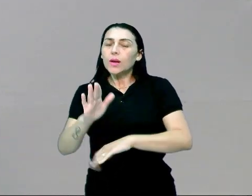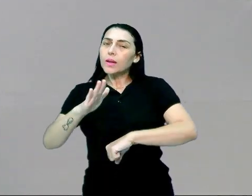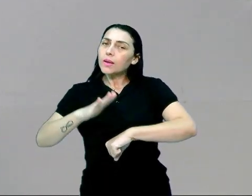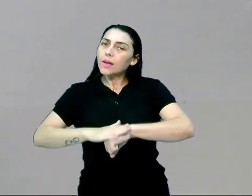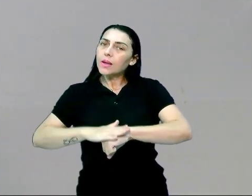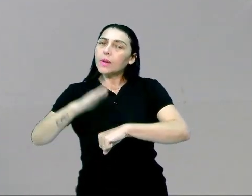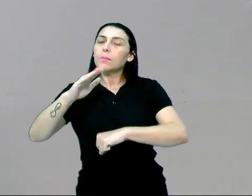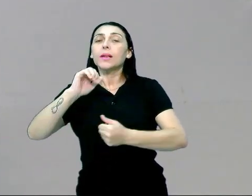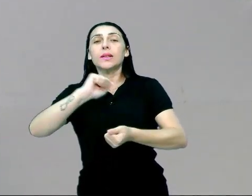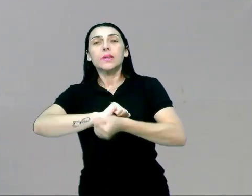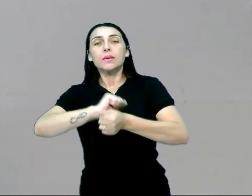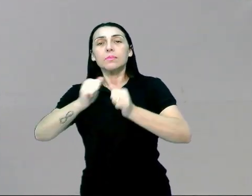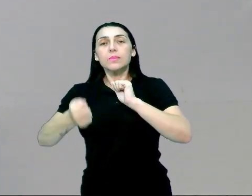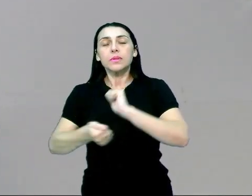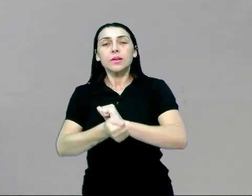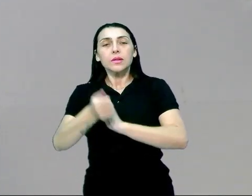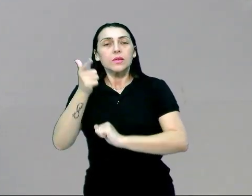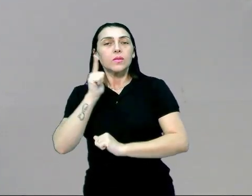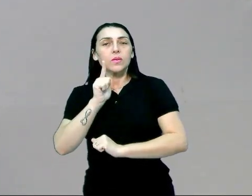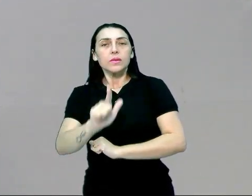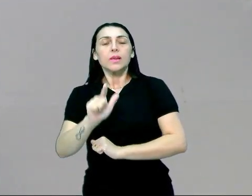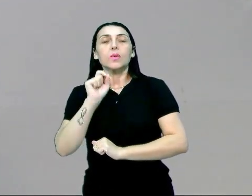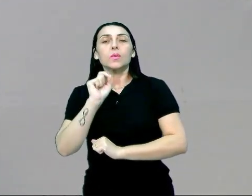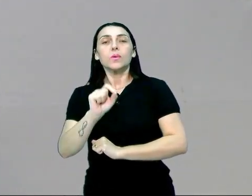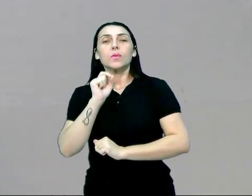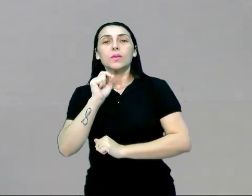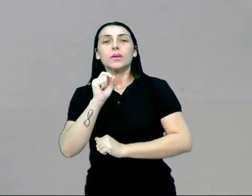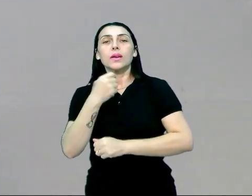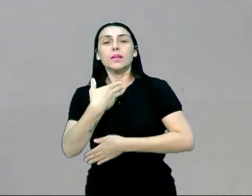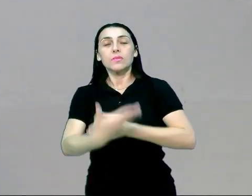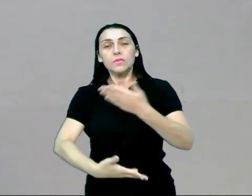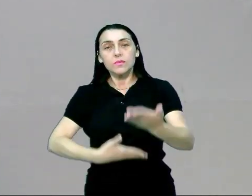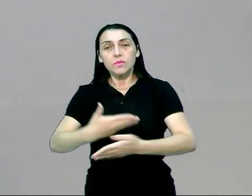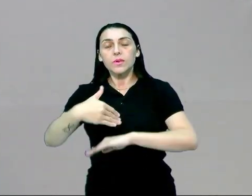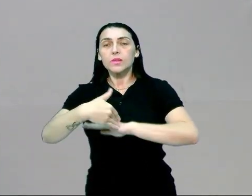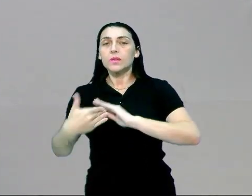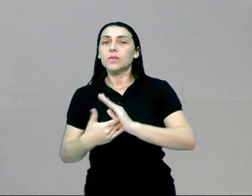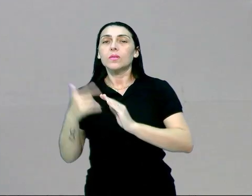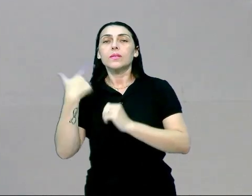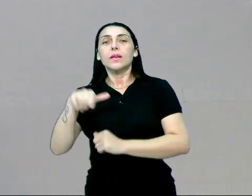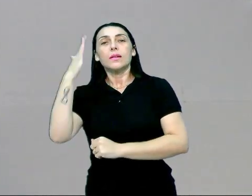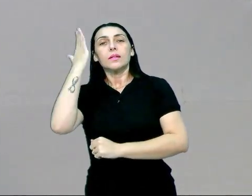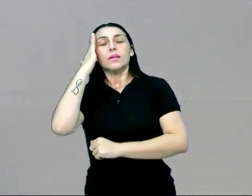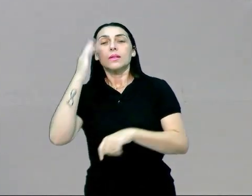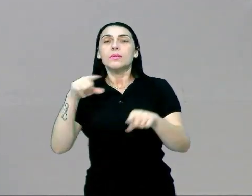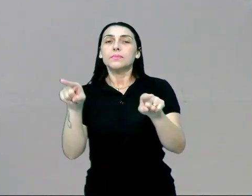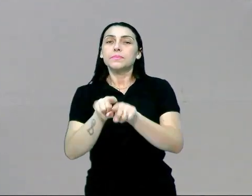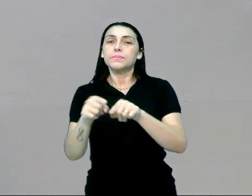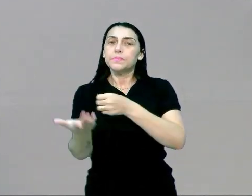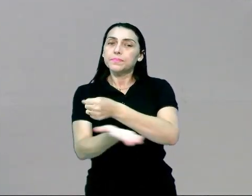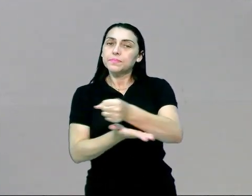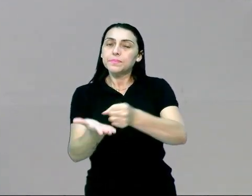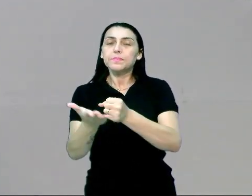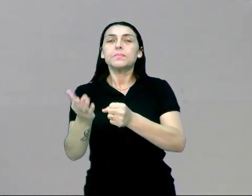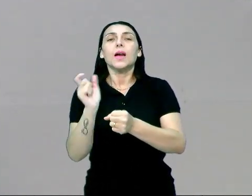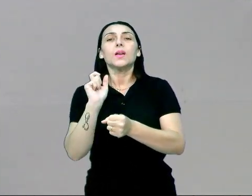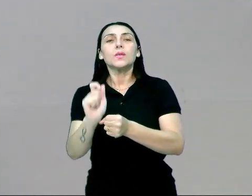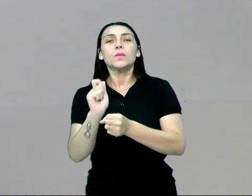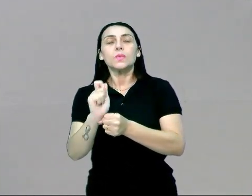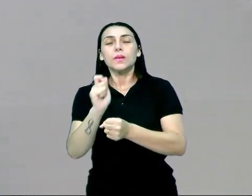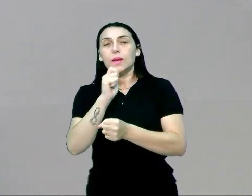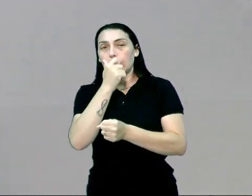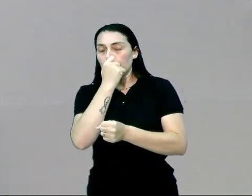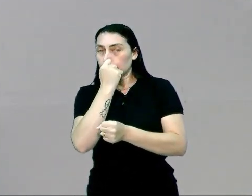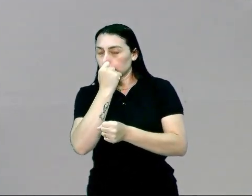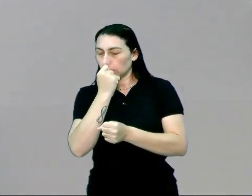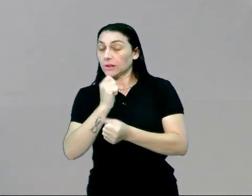mais adaptada, a gente consegue envolver a todos. A gente já consegue compreender também a base da problemática em que a